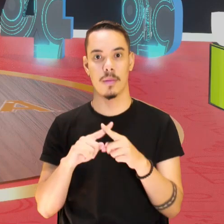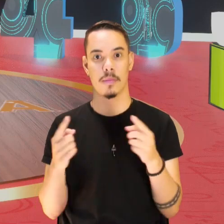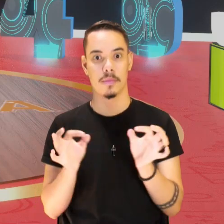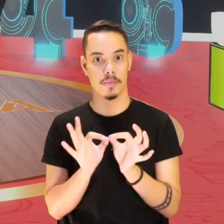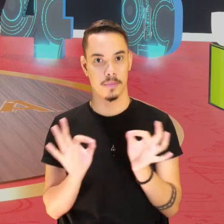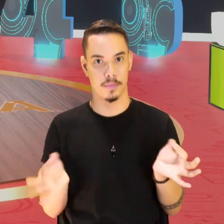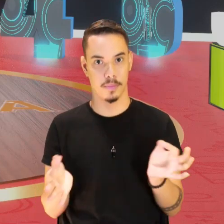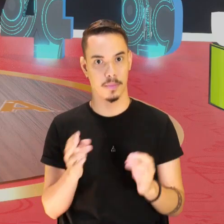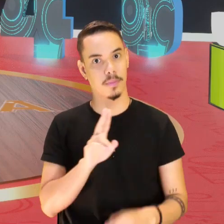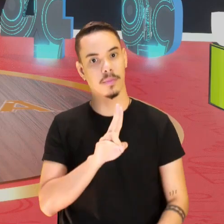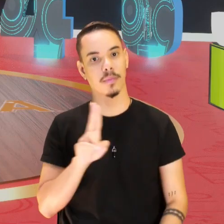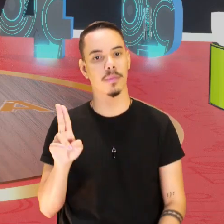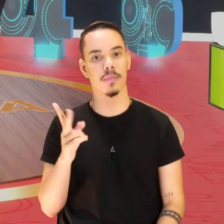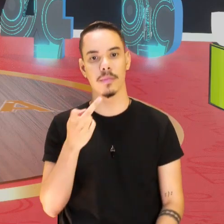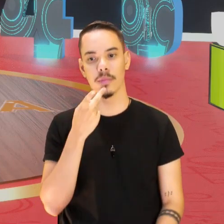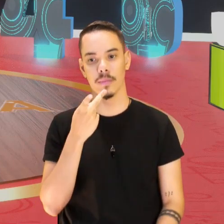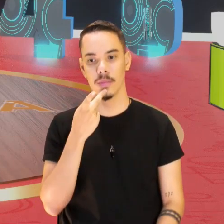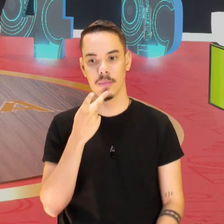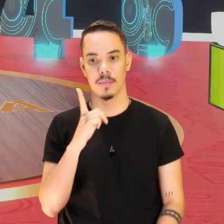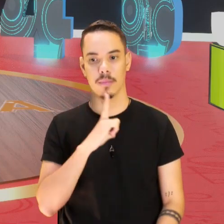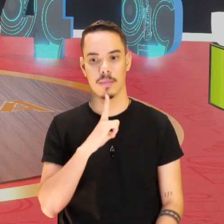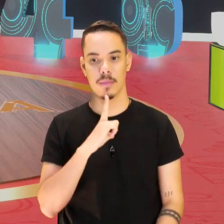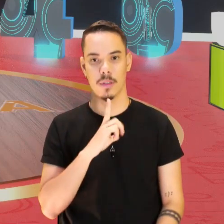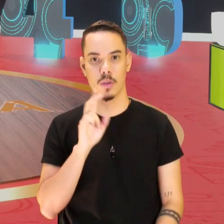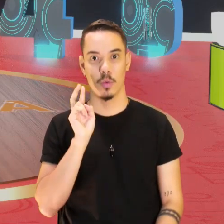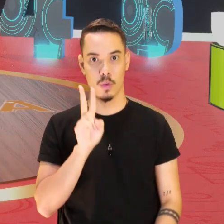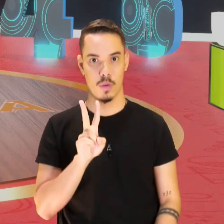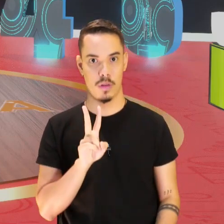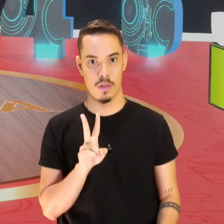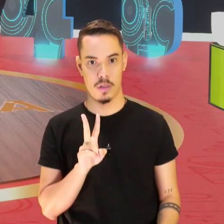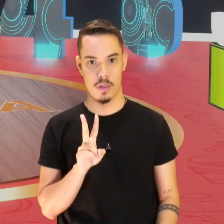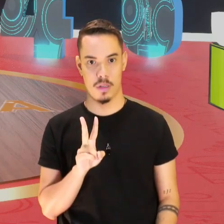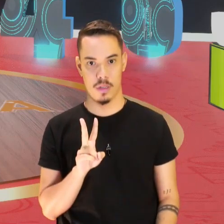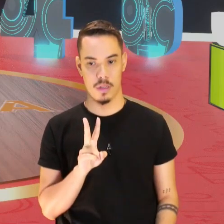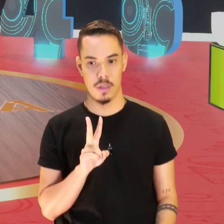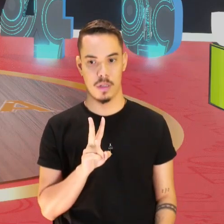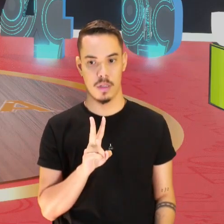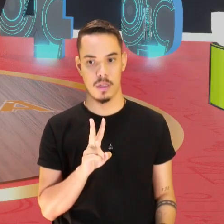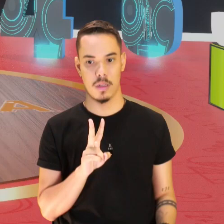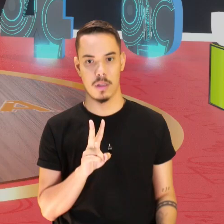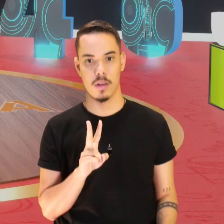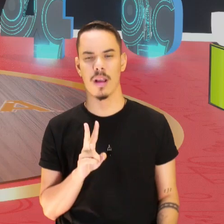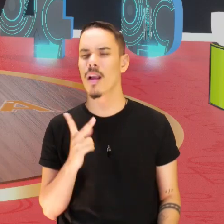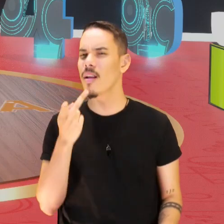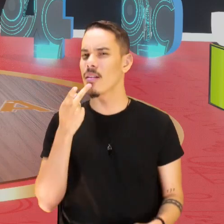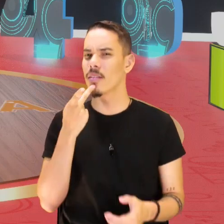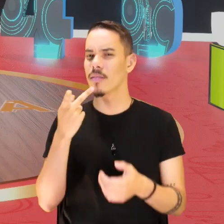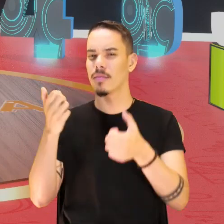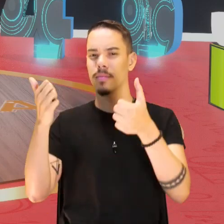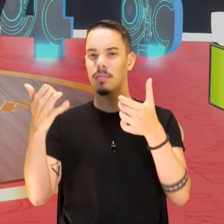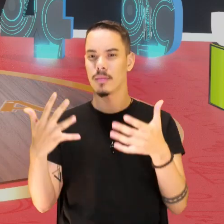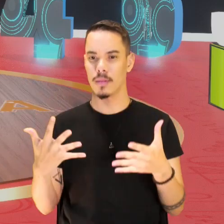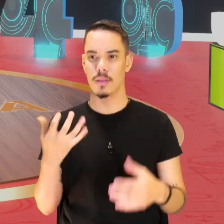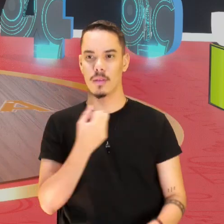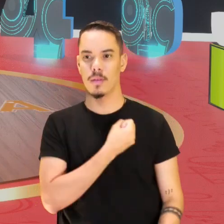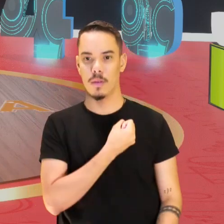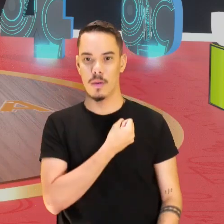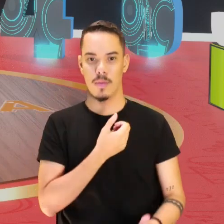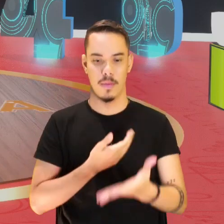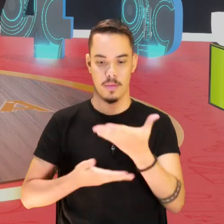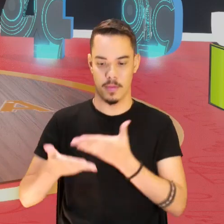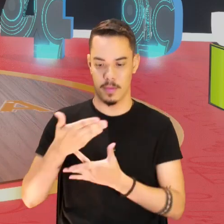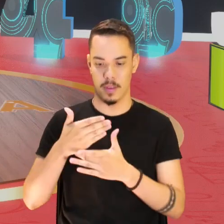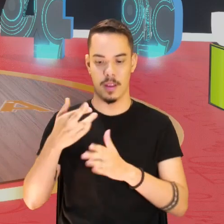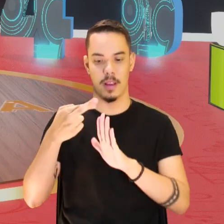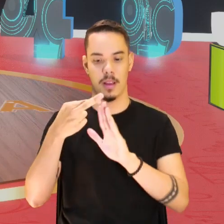simples o nome já diz né Elas envolvia apenas duas duas grandes grandezas falando de envolver em regra